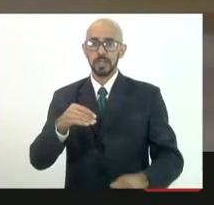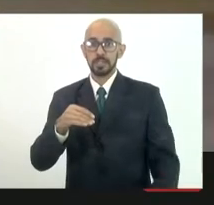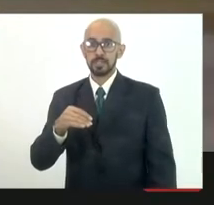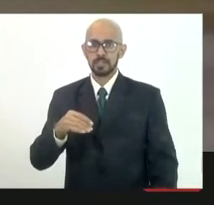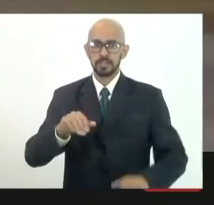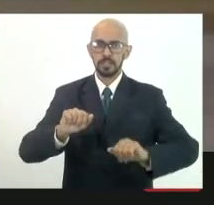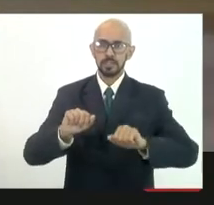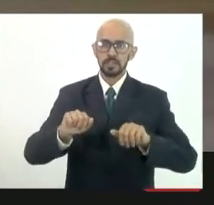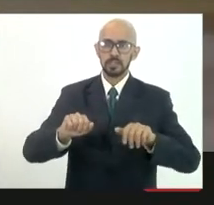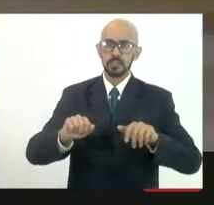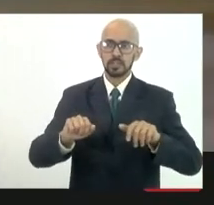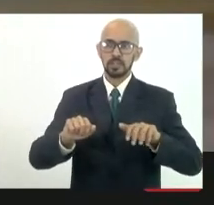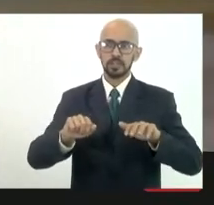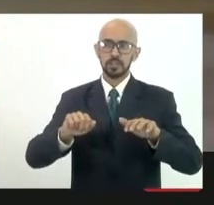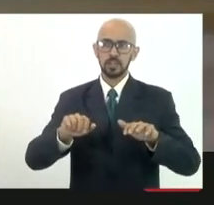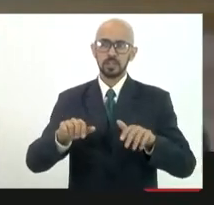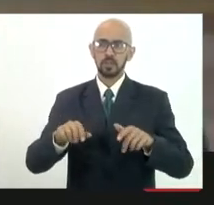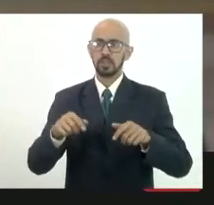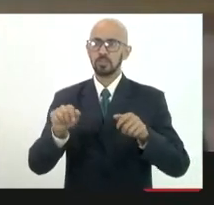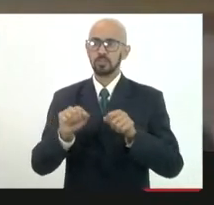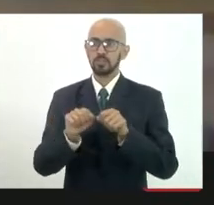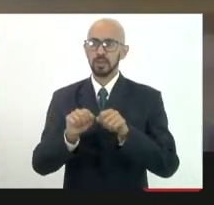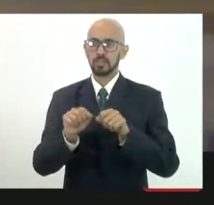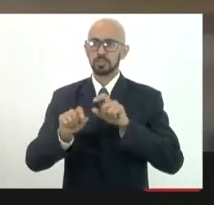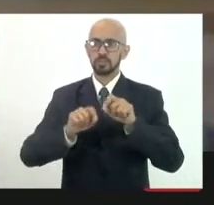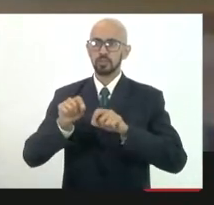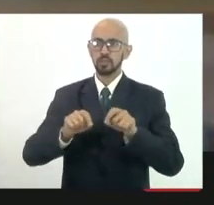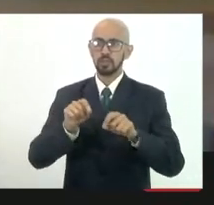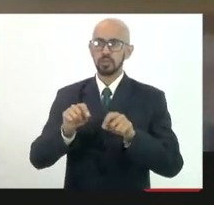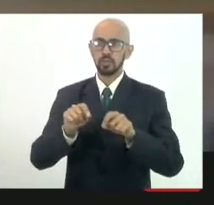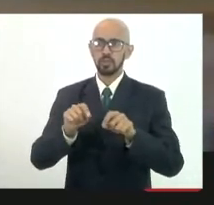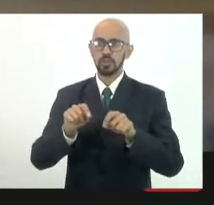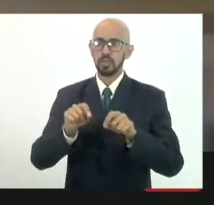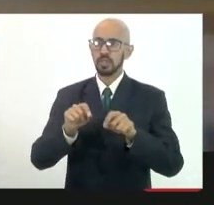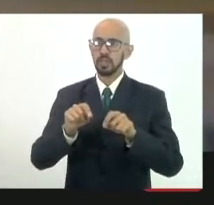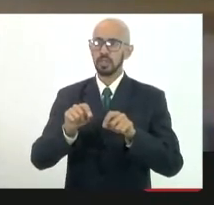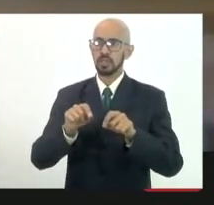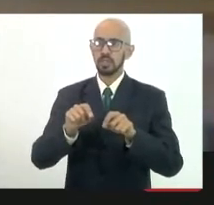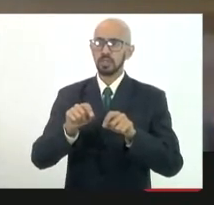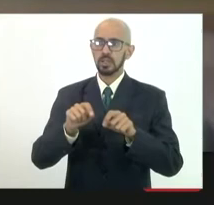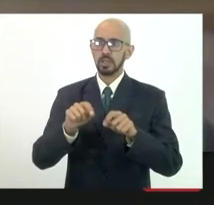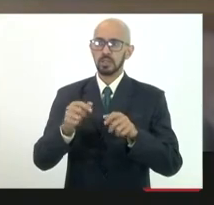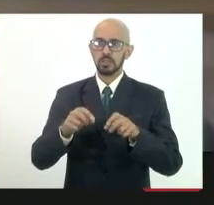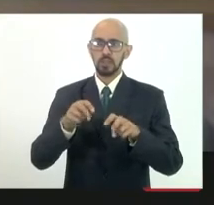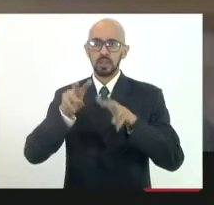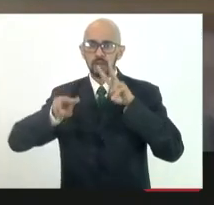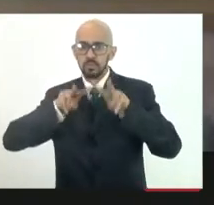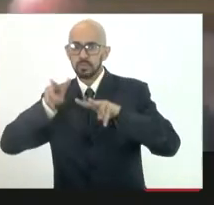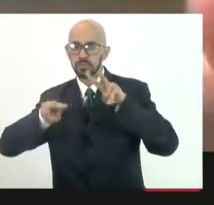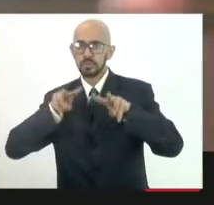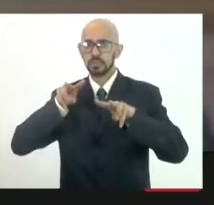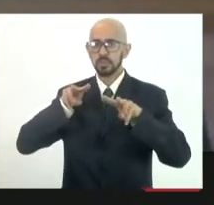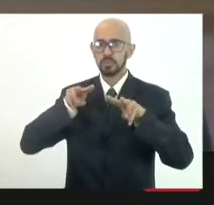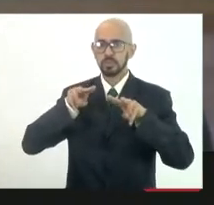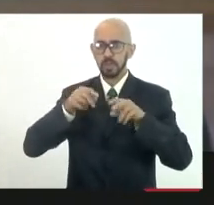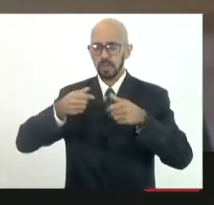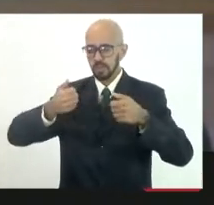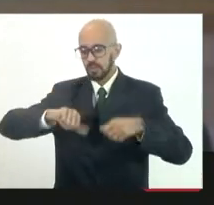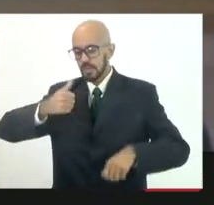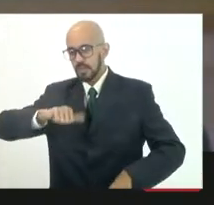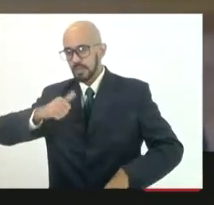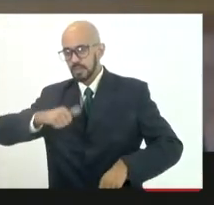questão, o que acaba por tornar ainda mais visível a análise e a própria